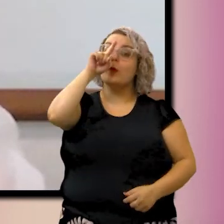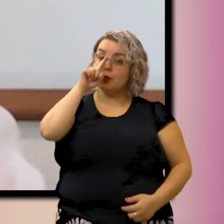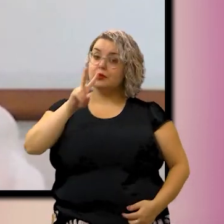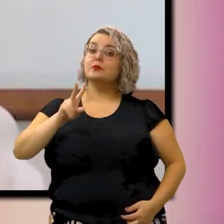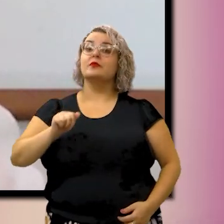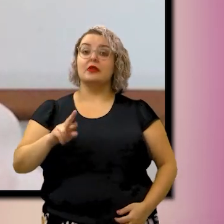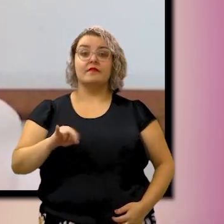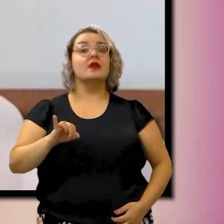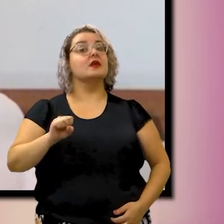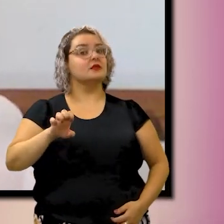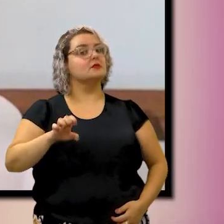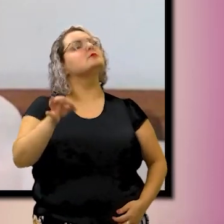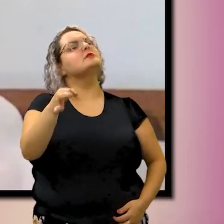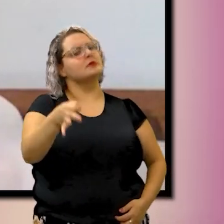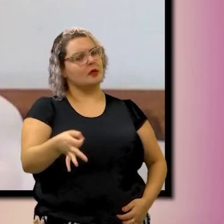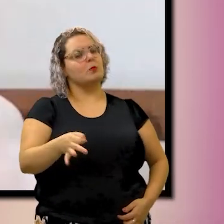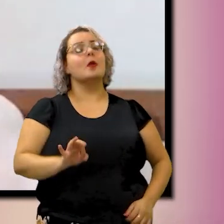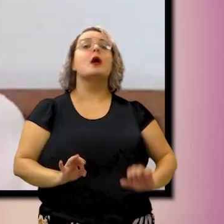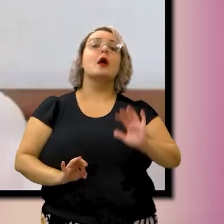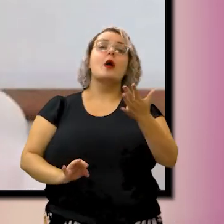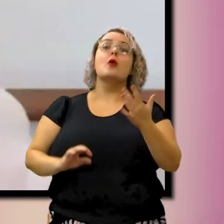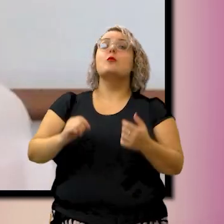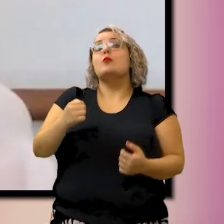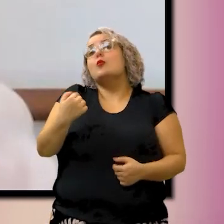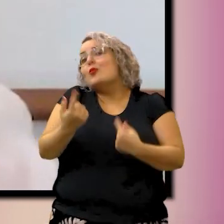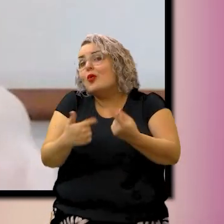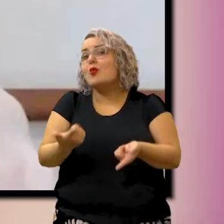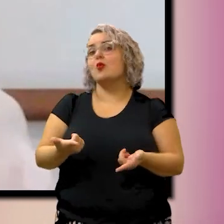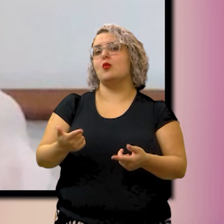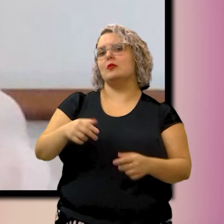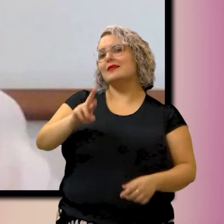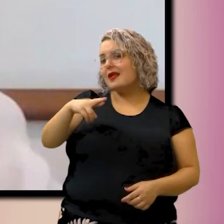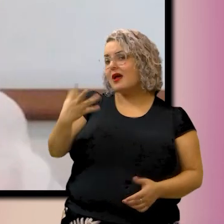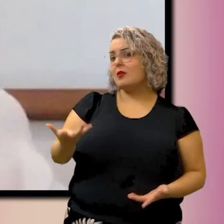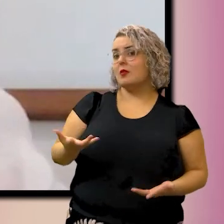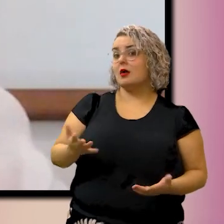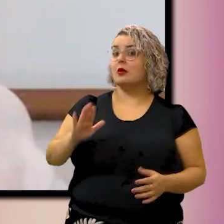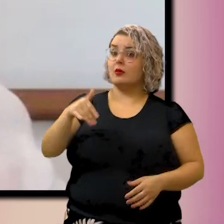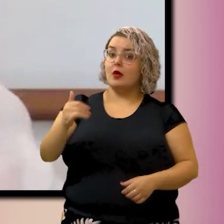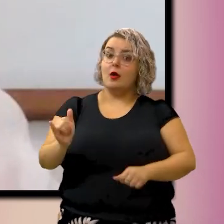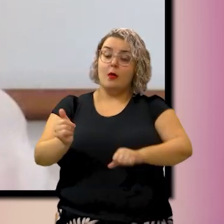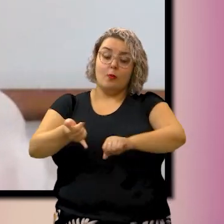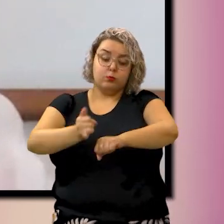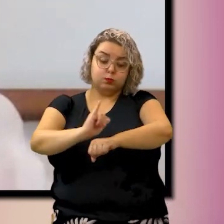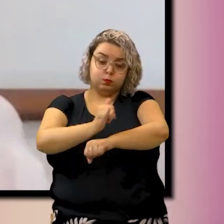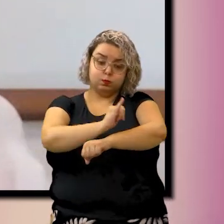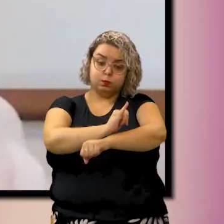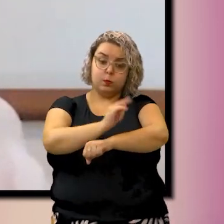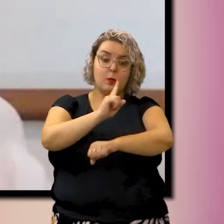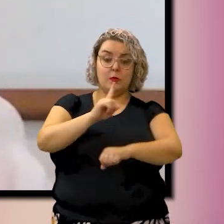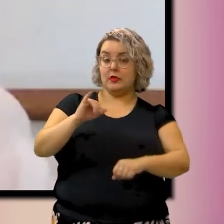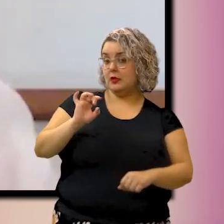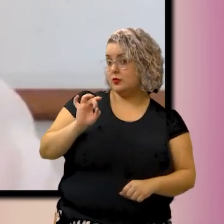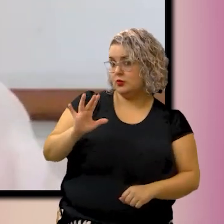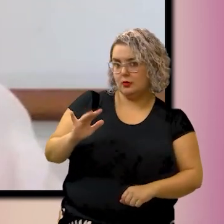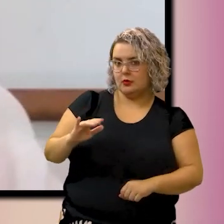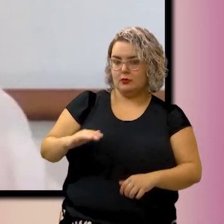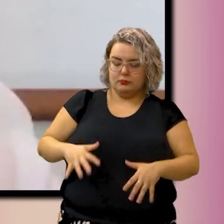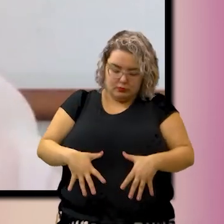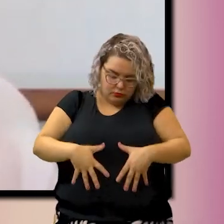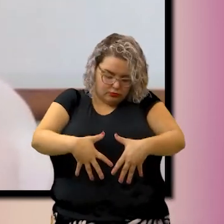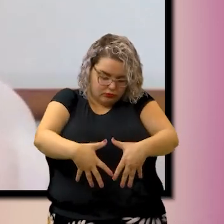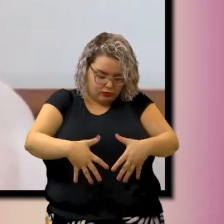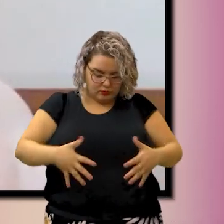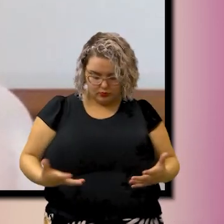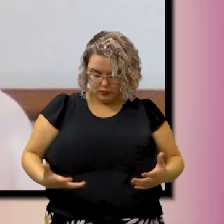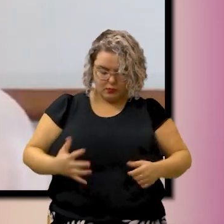com certeza. Isso acontece também por alguns motivos, mas quando a gente engorda, a gente não aumenta só a gordura fora, né, do